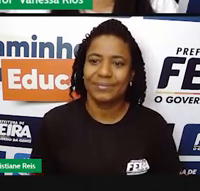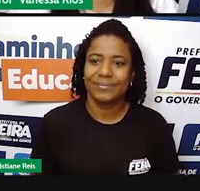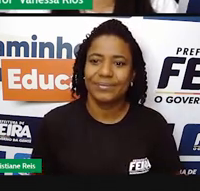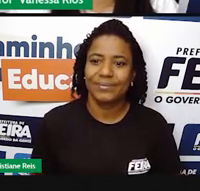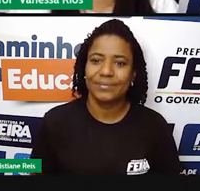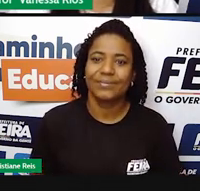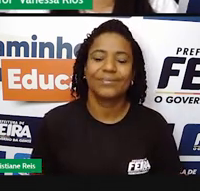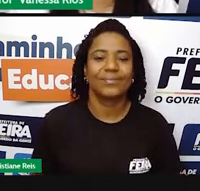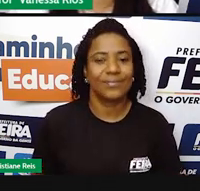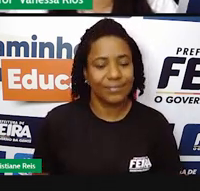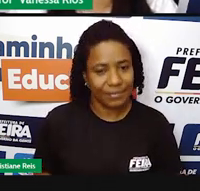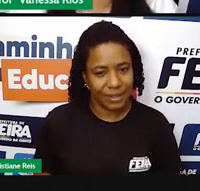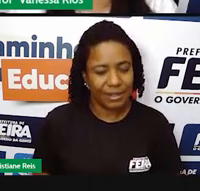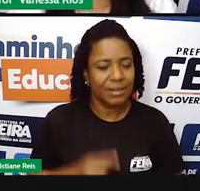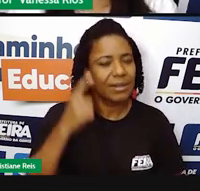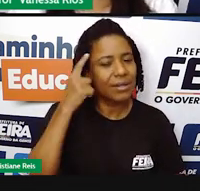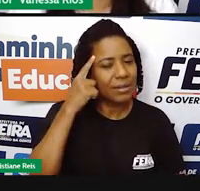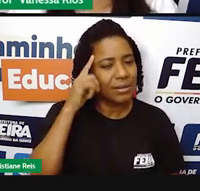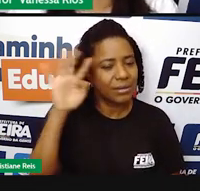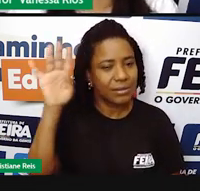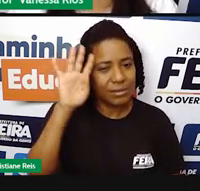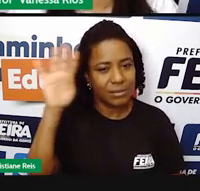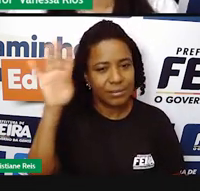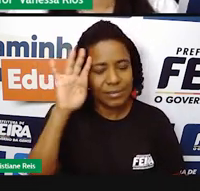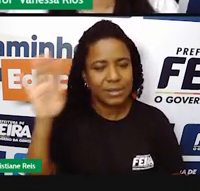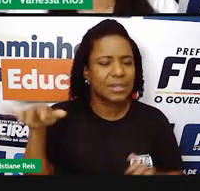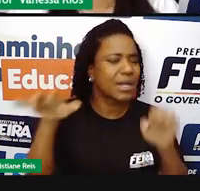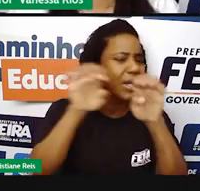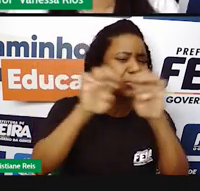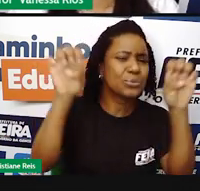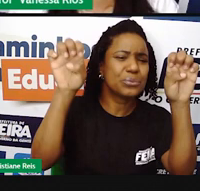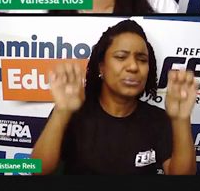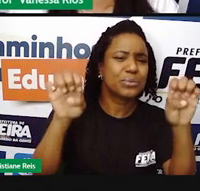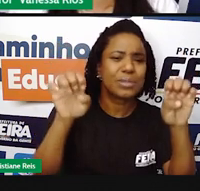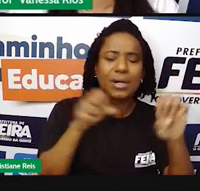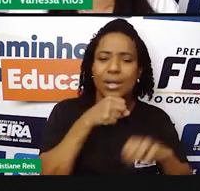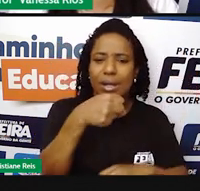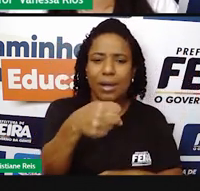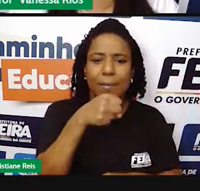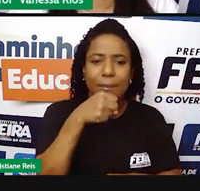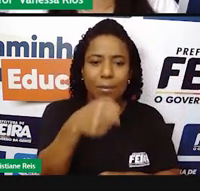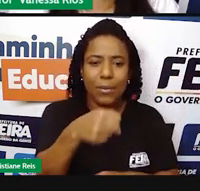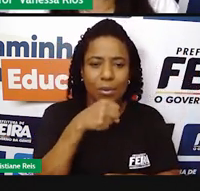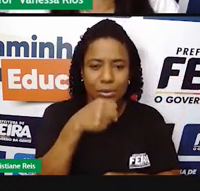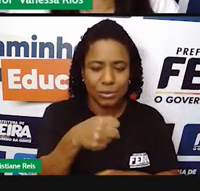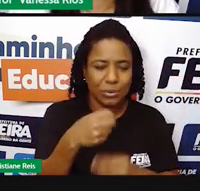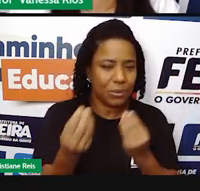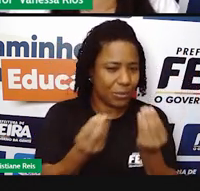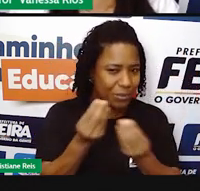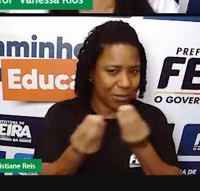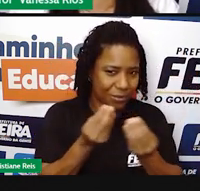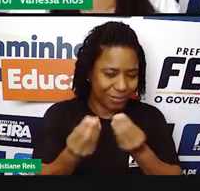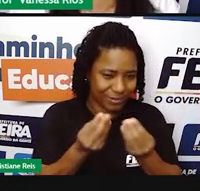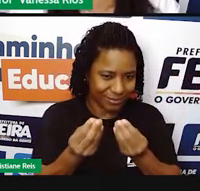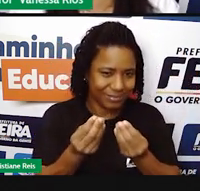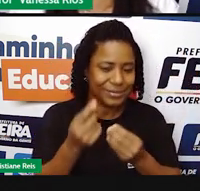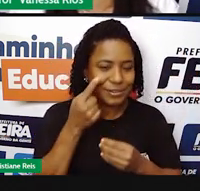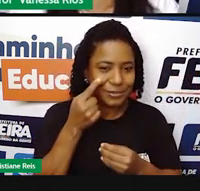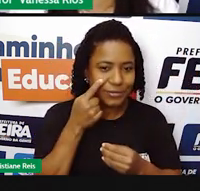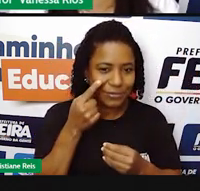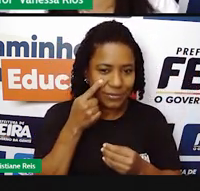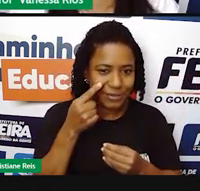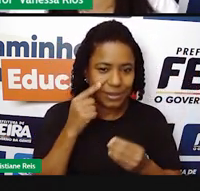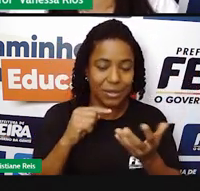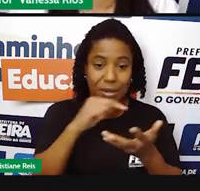E aí, quando a gente pensa na estrutura da reportagem, a gente pensa aí em alguns elementos básicos que aparecem nos